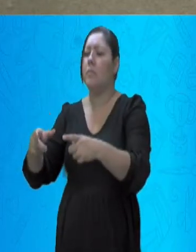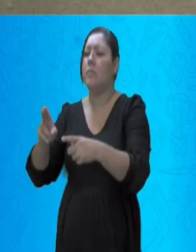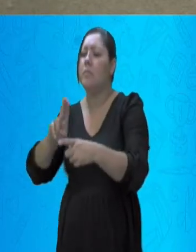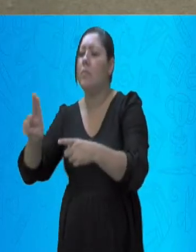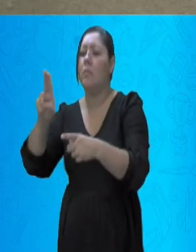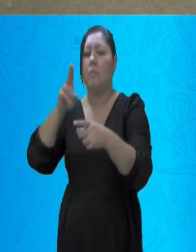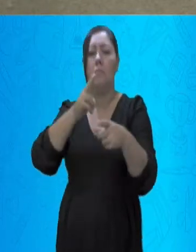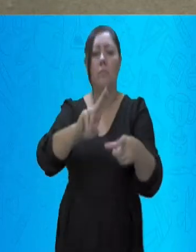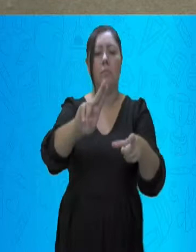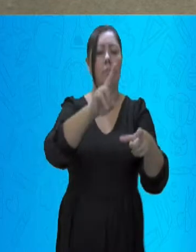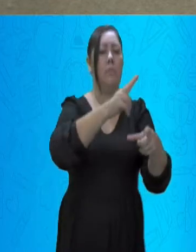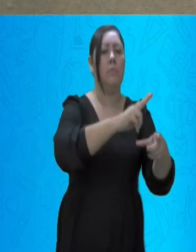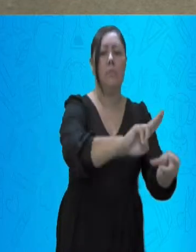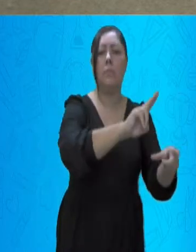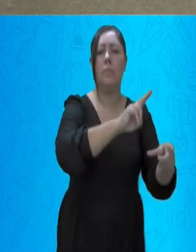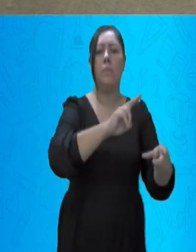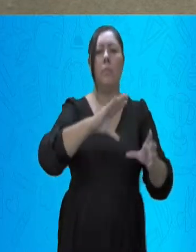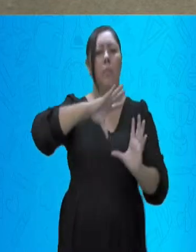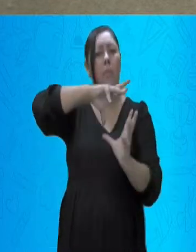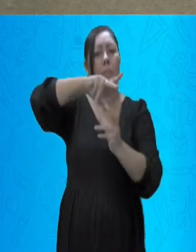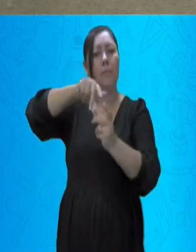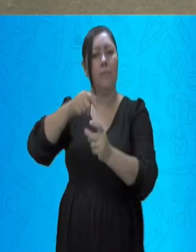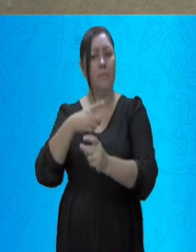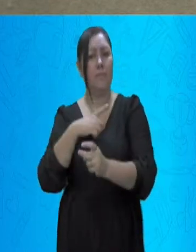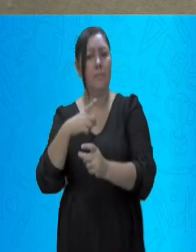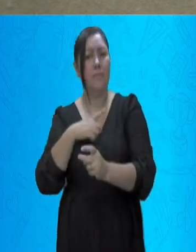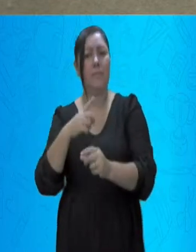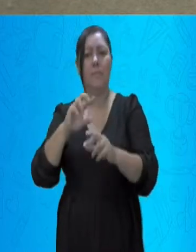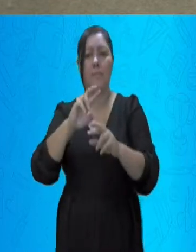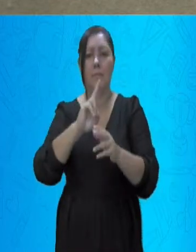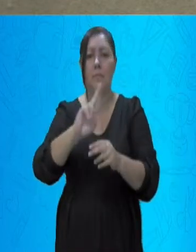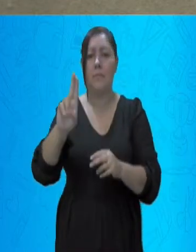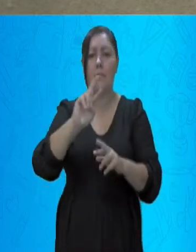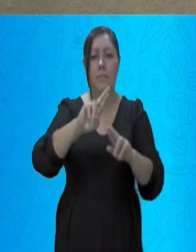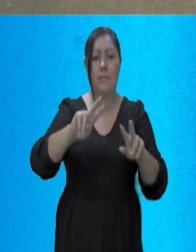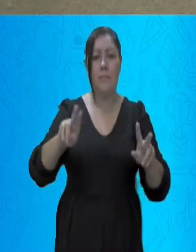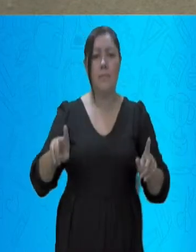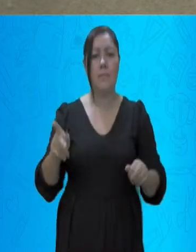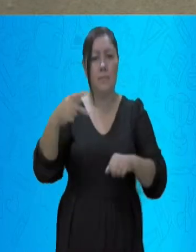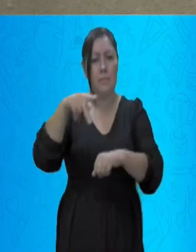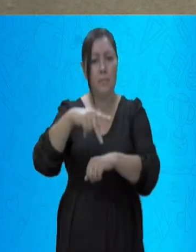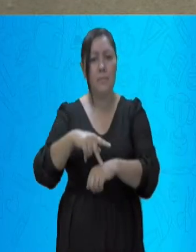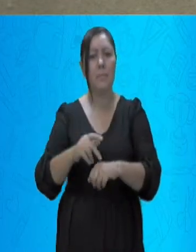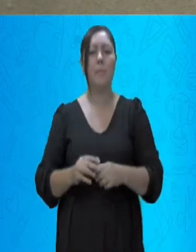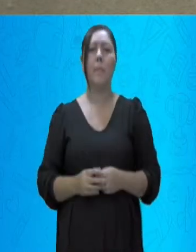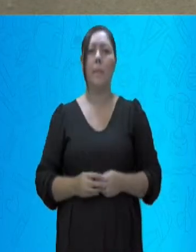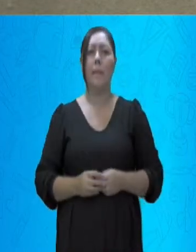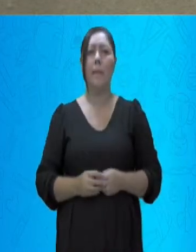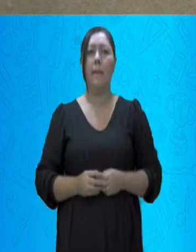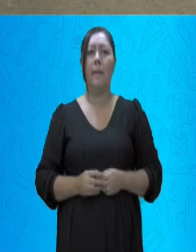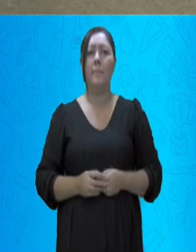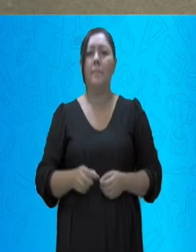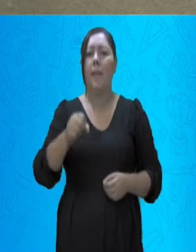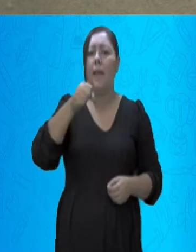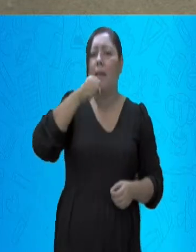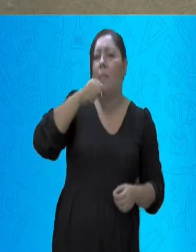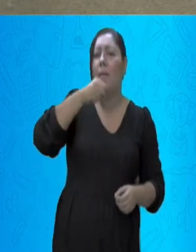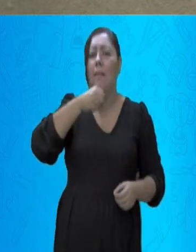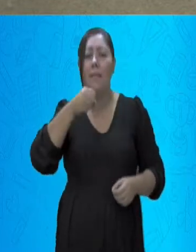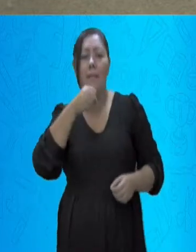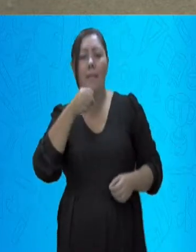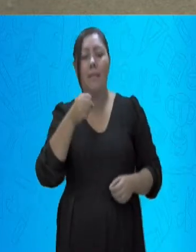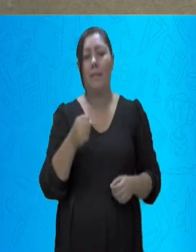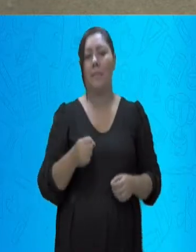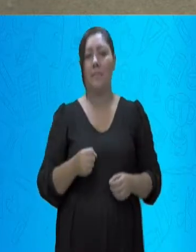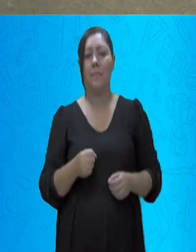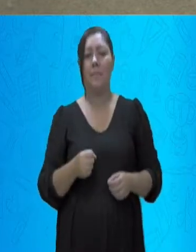tem vários países no mundo todo. Cantor. Aqui eu estou dizendo que existem cantores. Então,